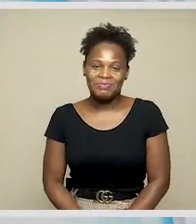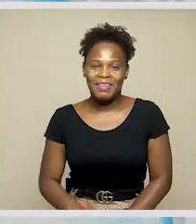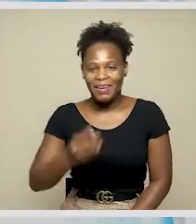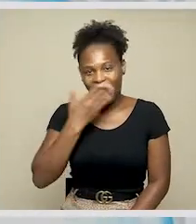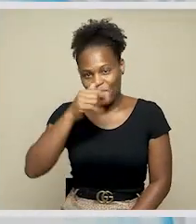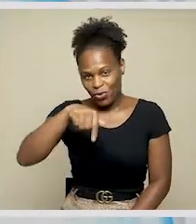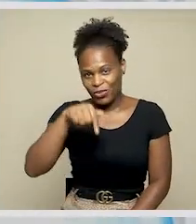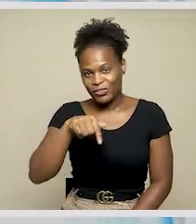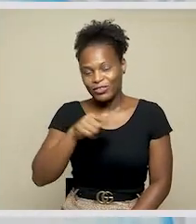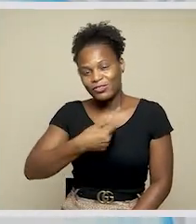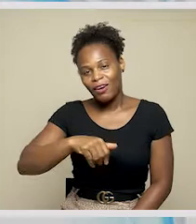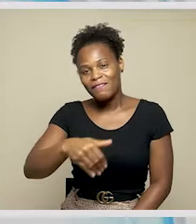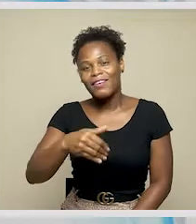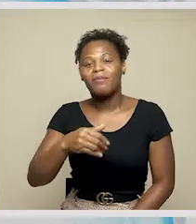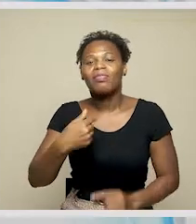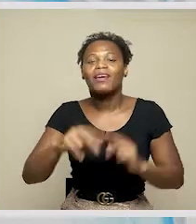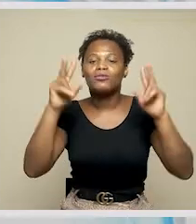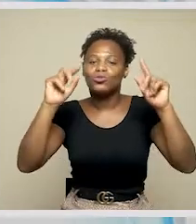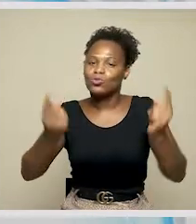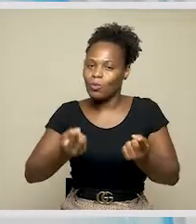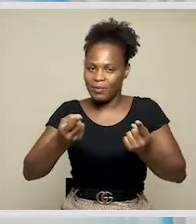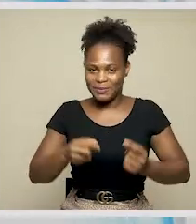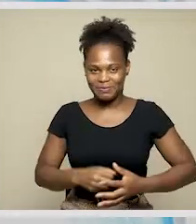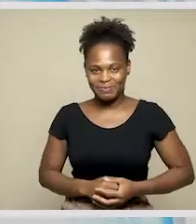Para a aula de hoje, nós vamos ter o seguinte sumário.